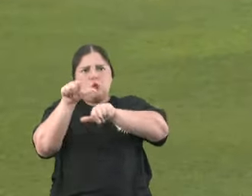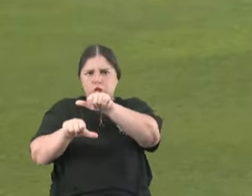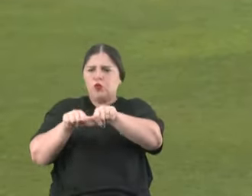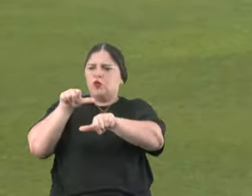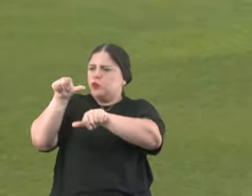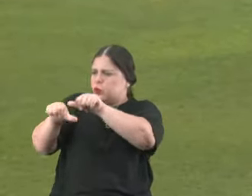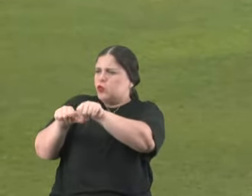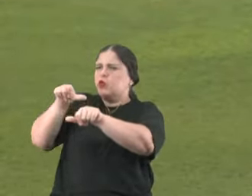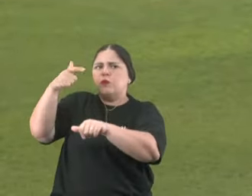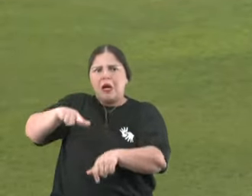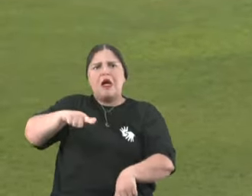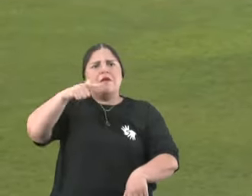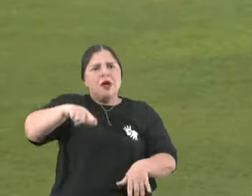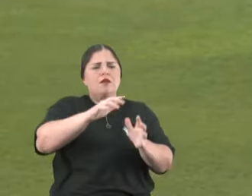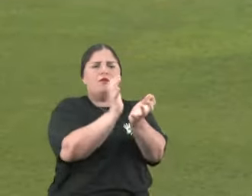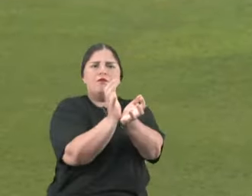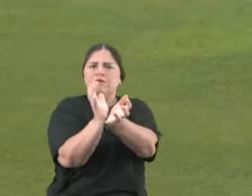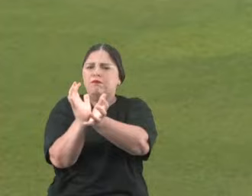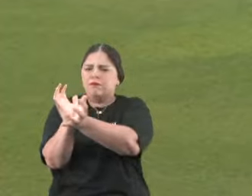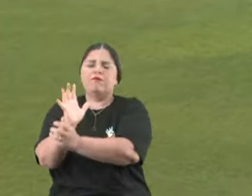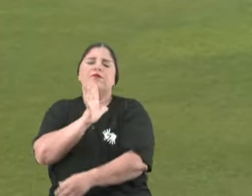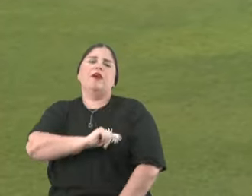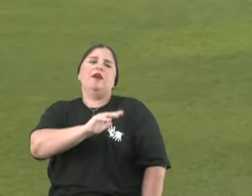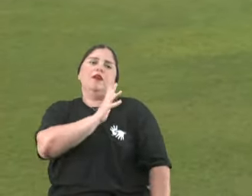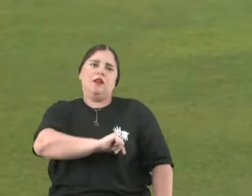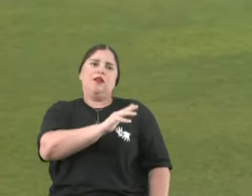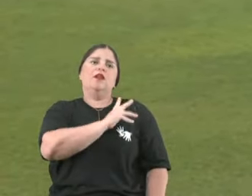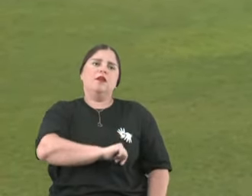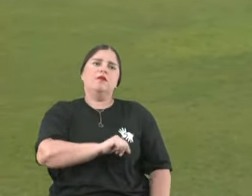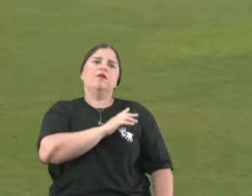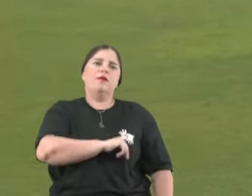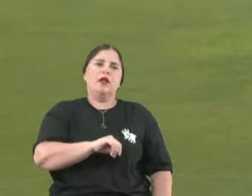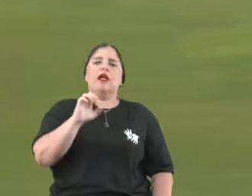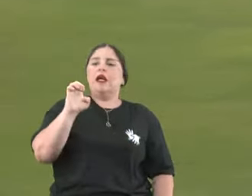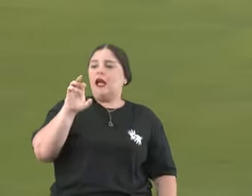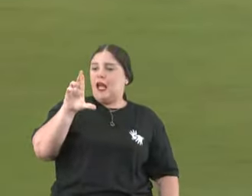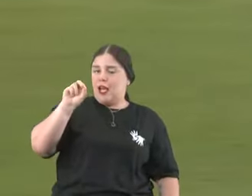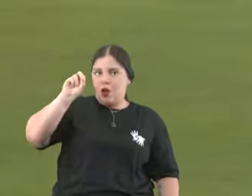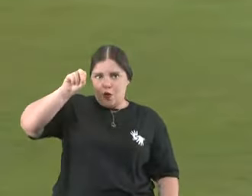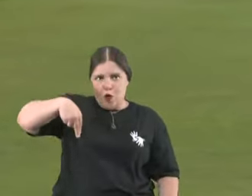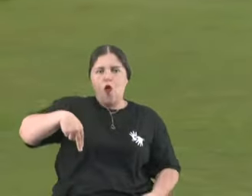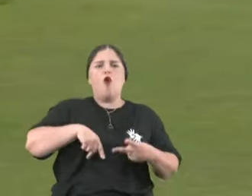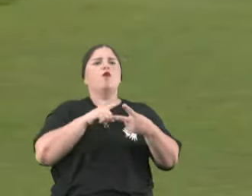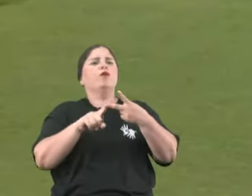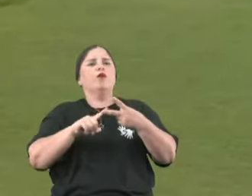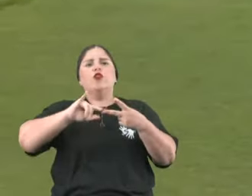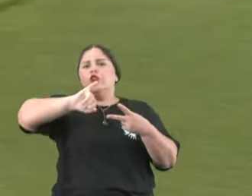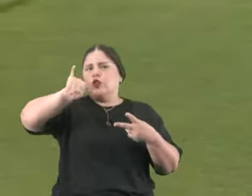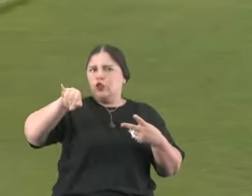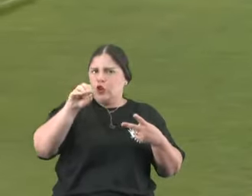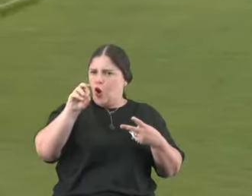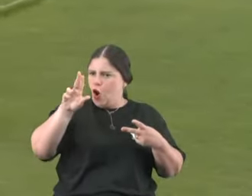Porque já tinha entrado o Heron, já tinha entrado o Jorginho, o João, o Rômulo e agora entra o Gustavo. Então,